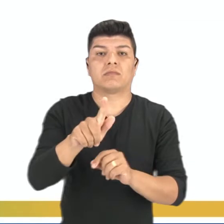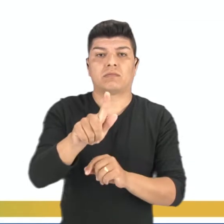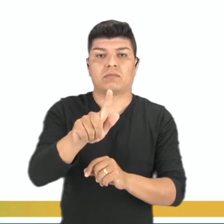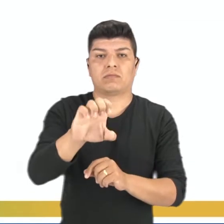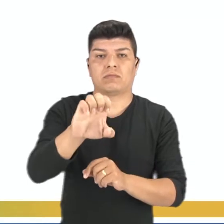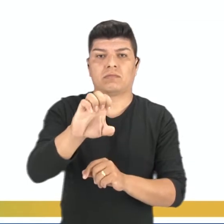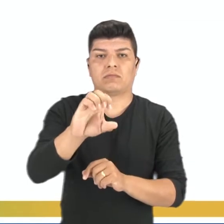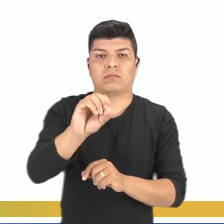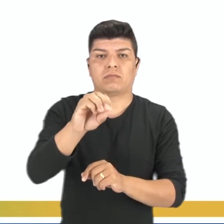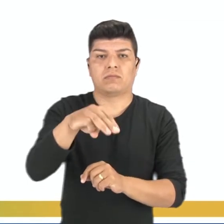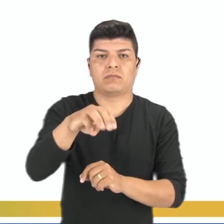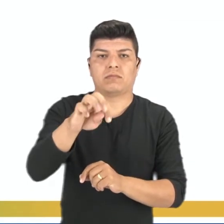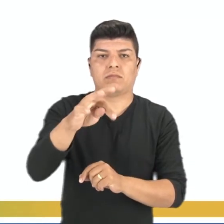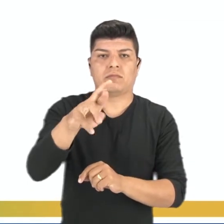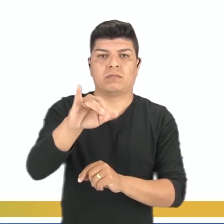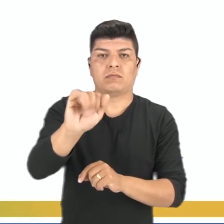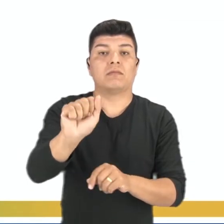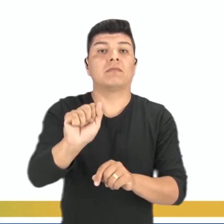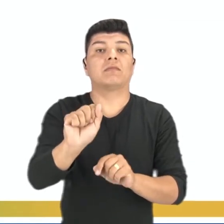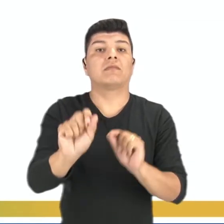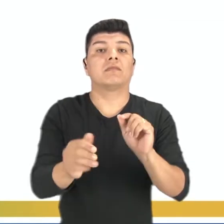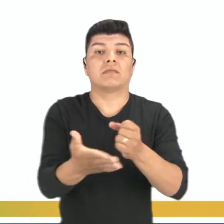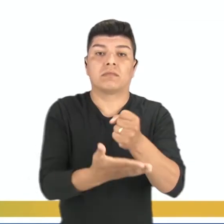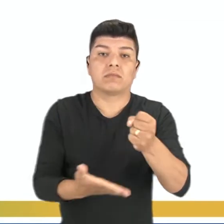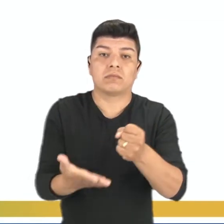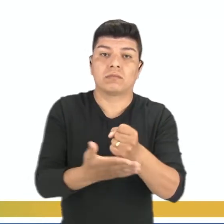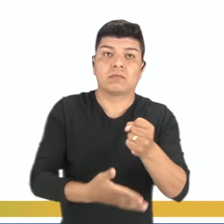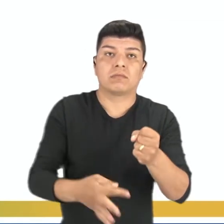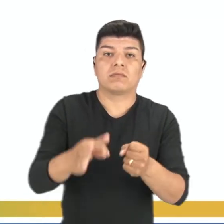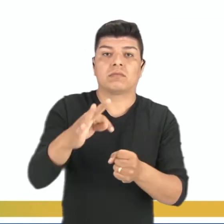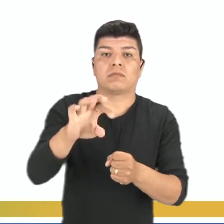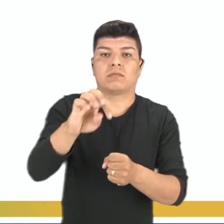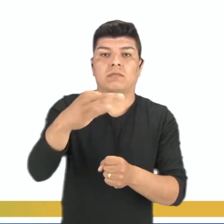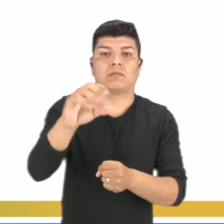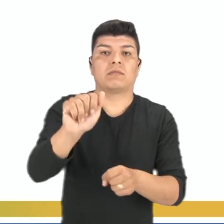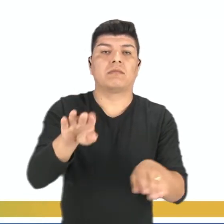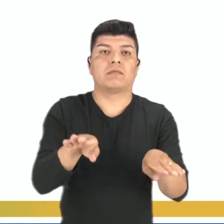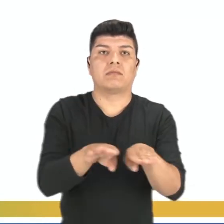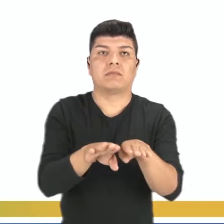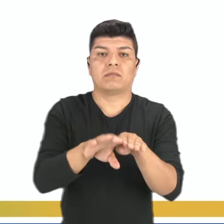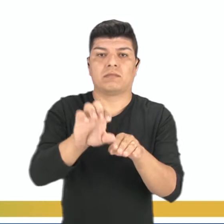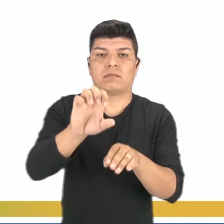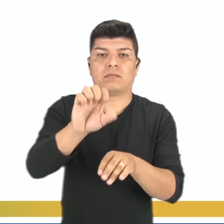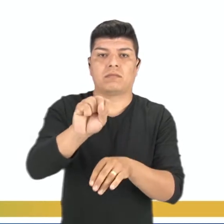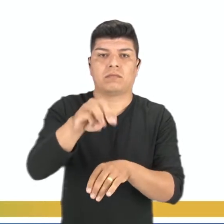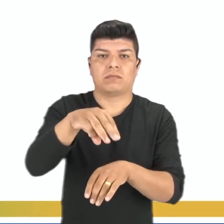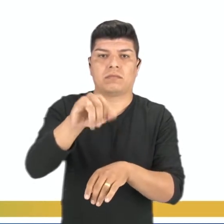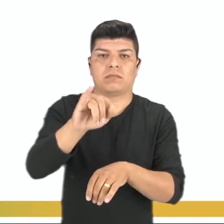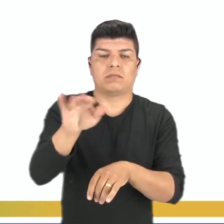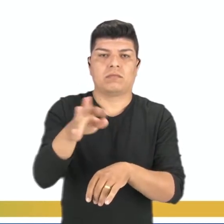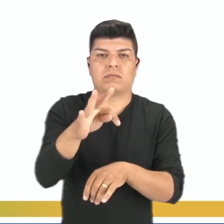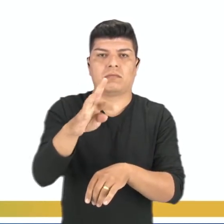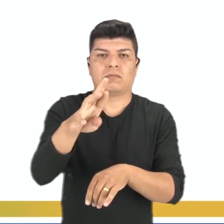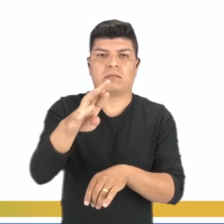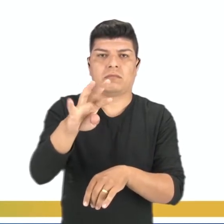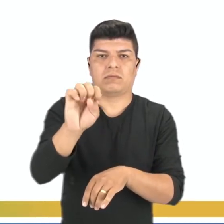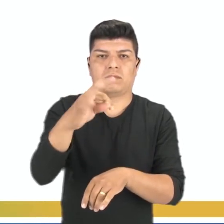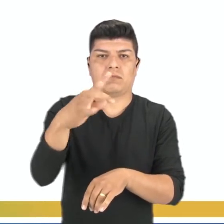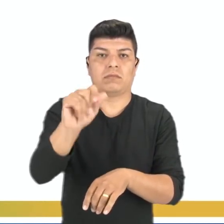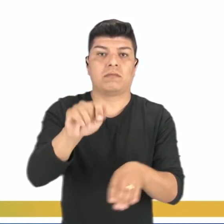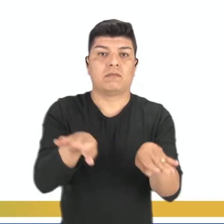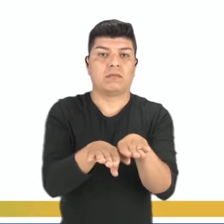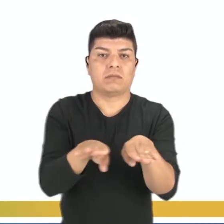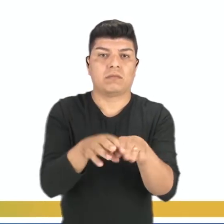geometria, basicamente sobre reta e semirreta. Então, observe que para que